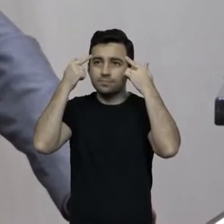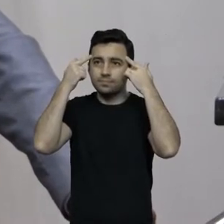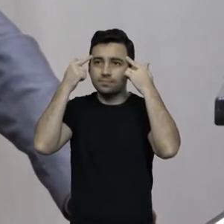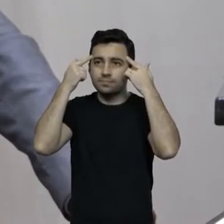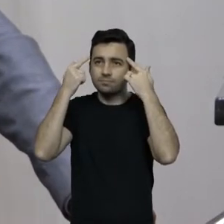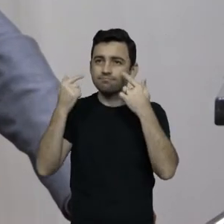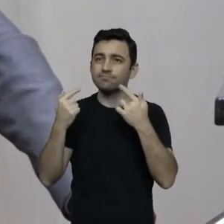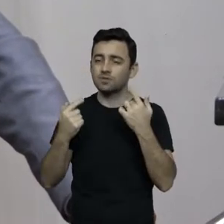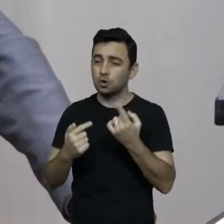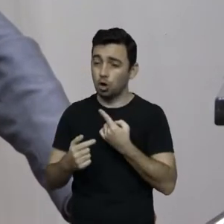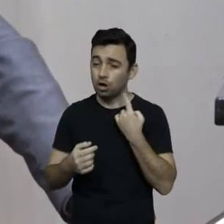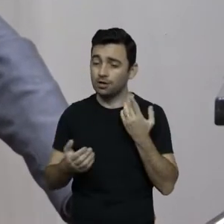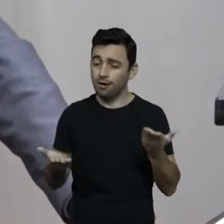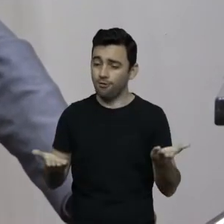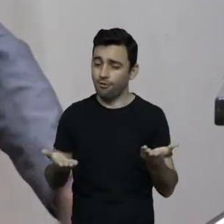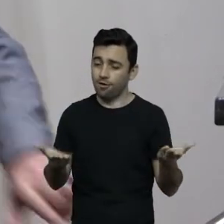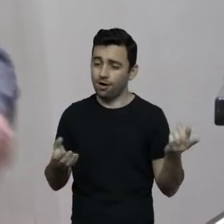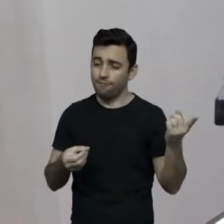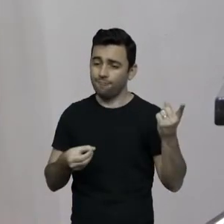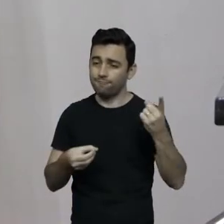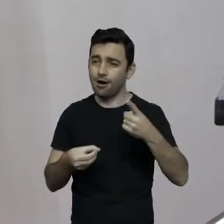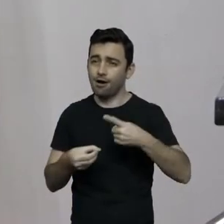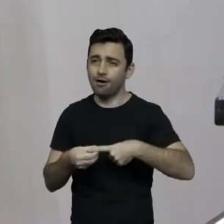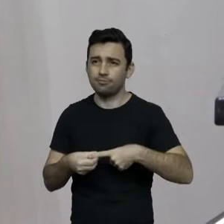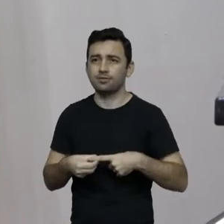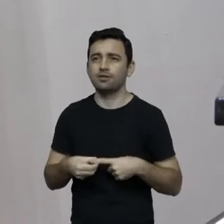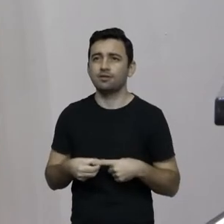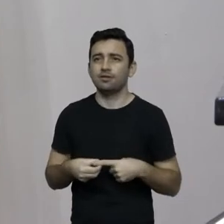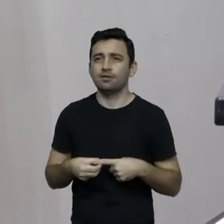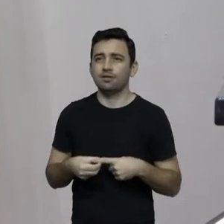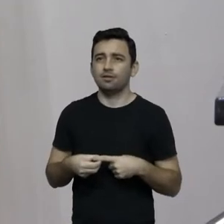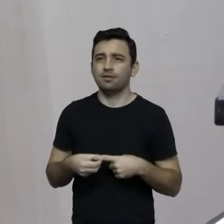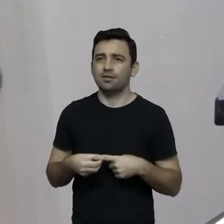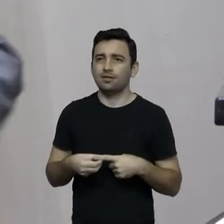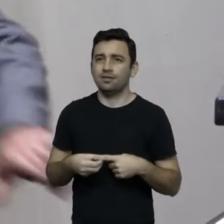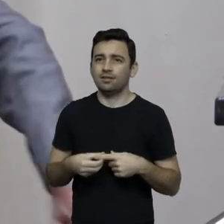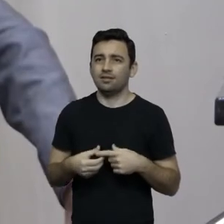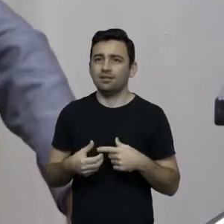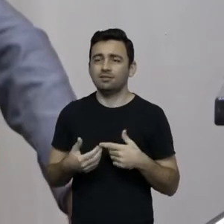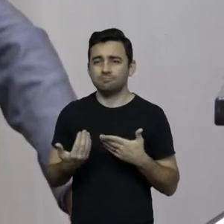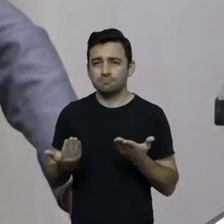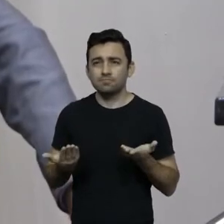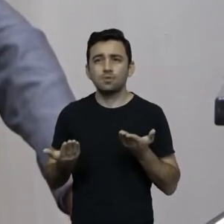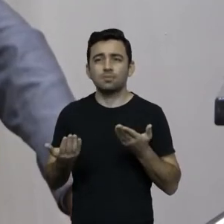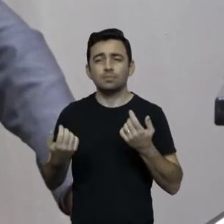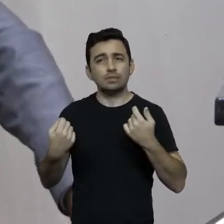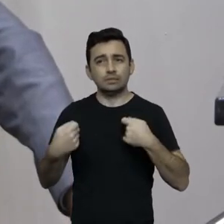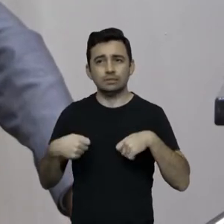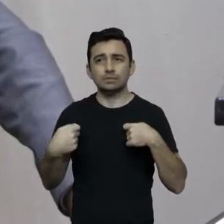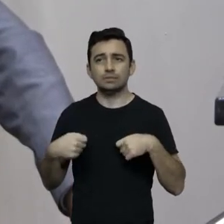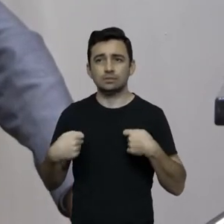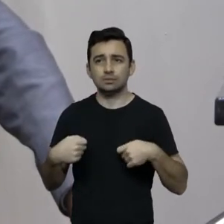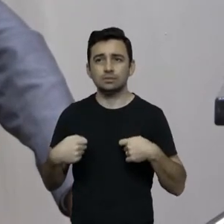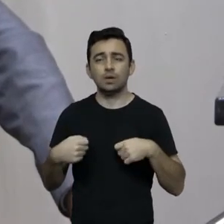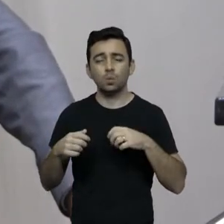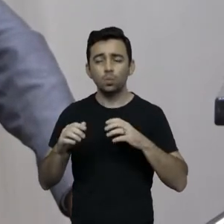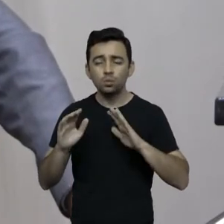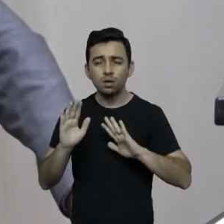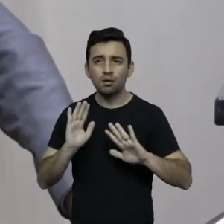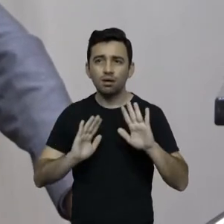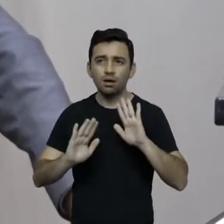nós estamos retomando É verdade o que com todo e o